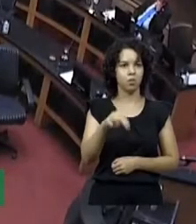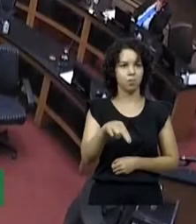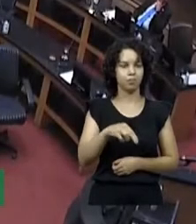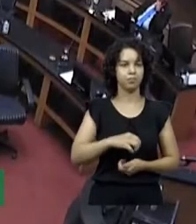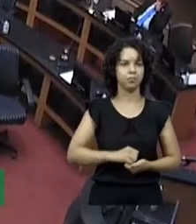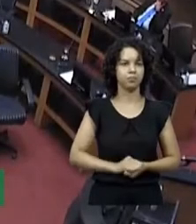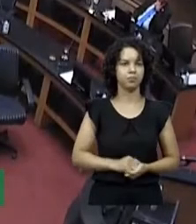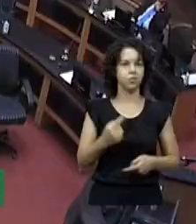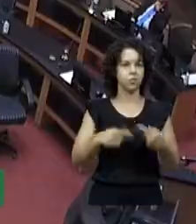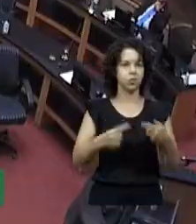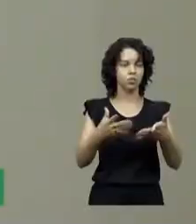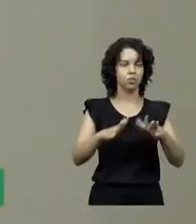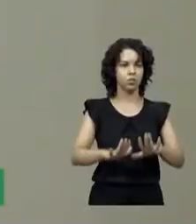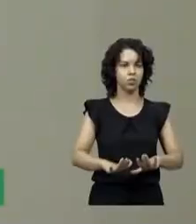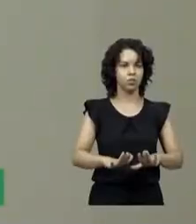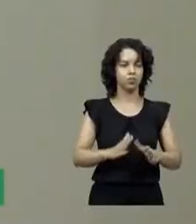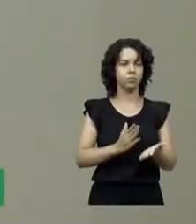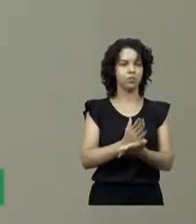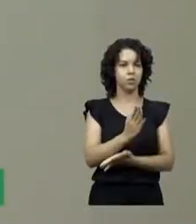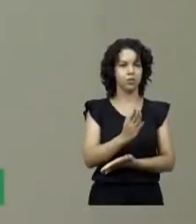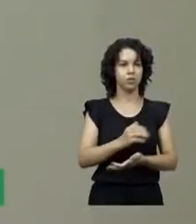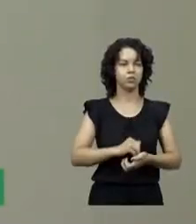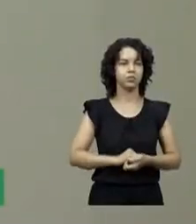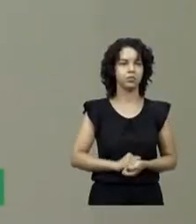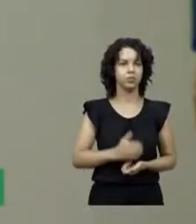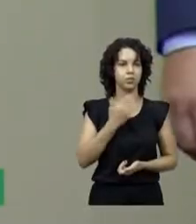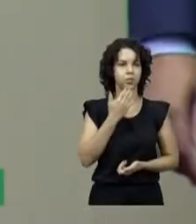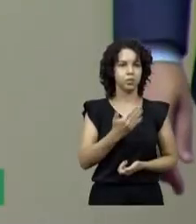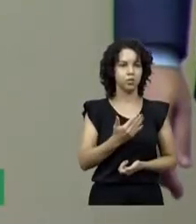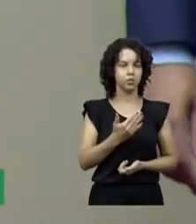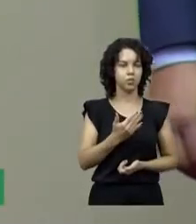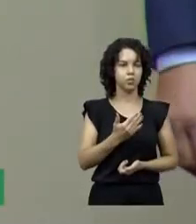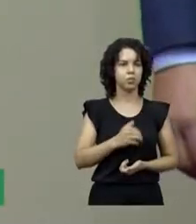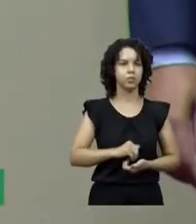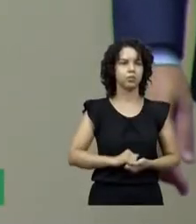queira discutir, em votação, aprovado. Moção...